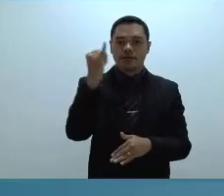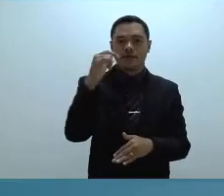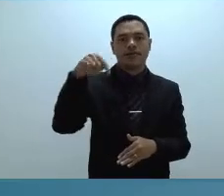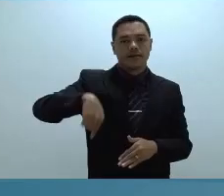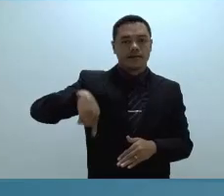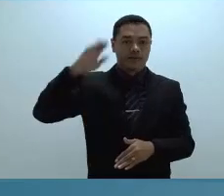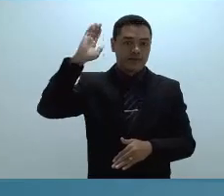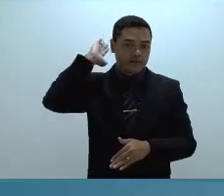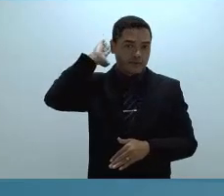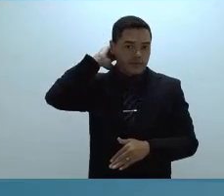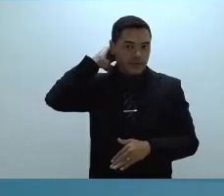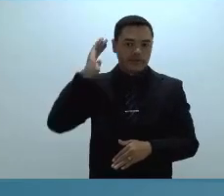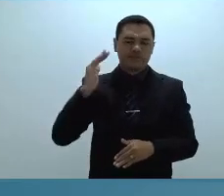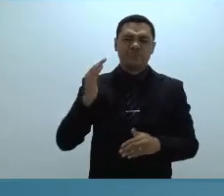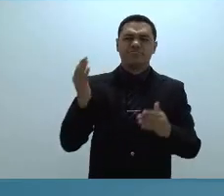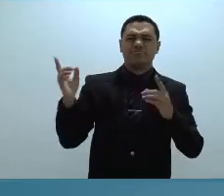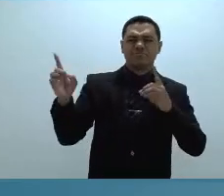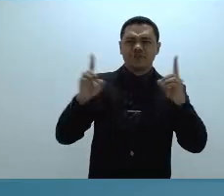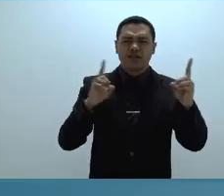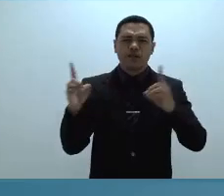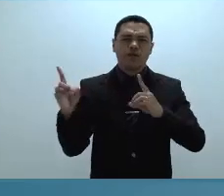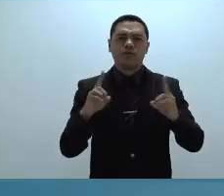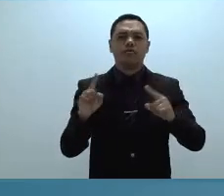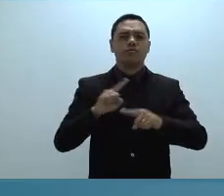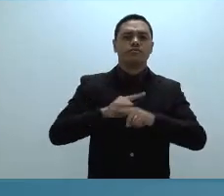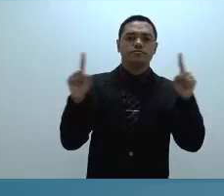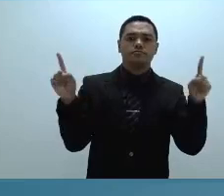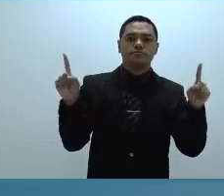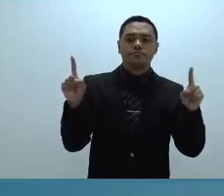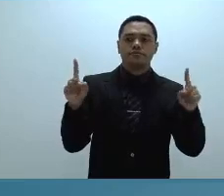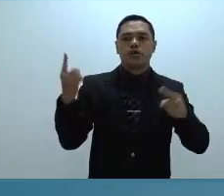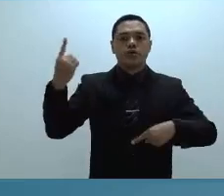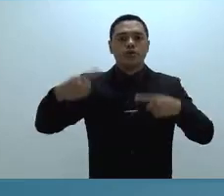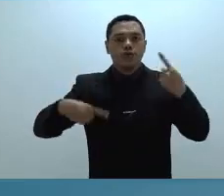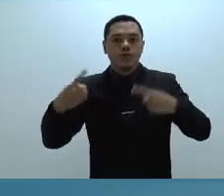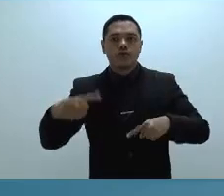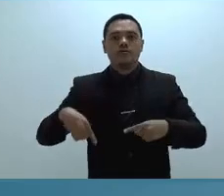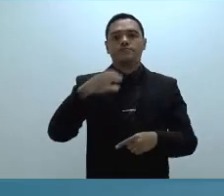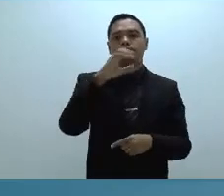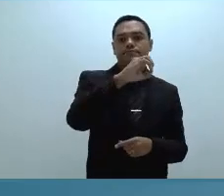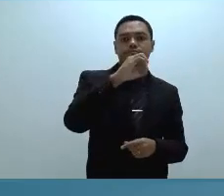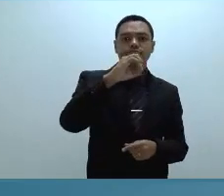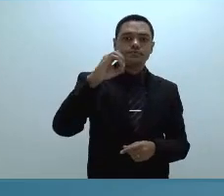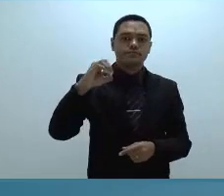da dúvida não manifestada sob forma de conflito